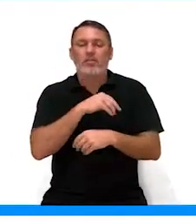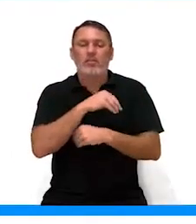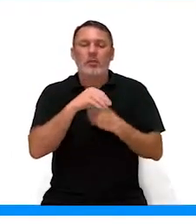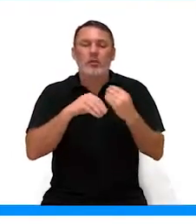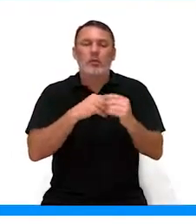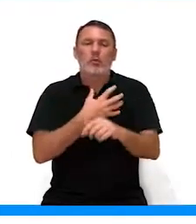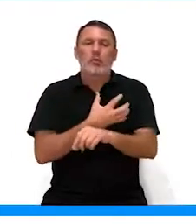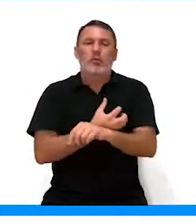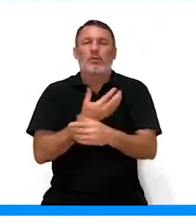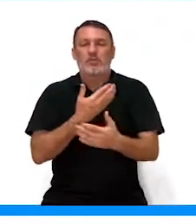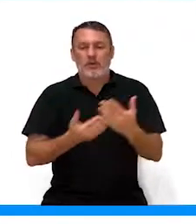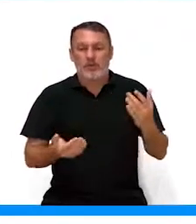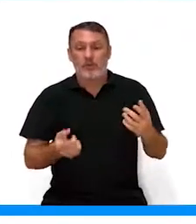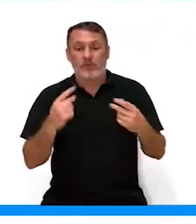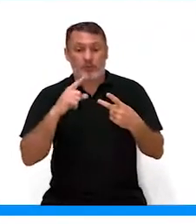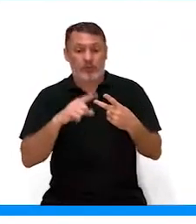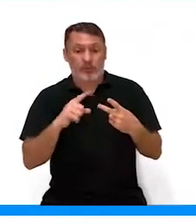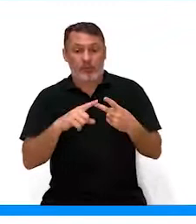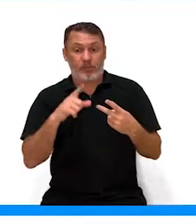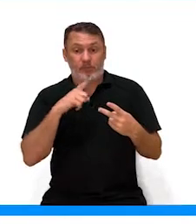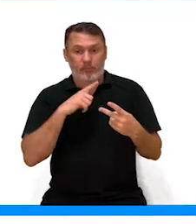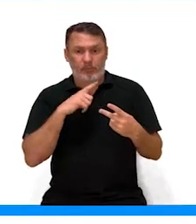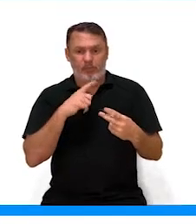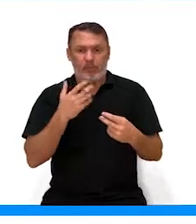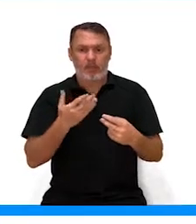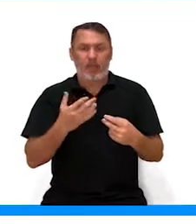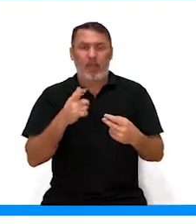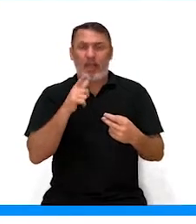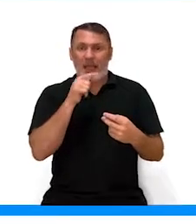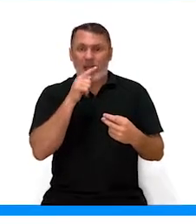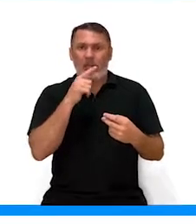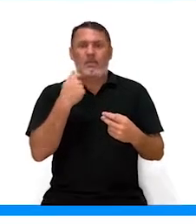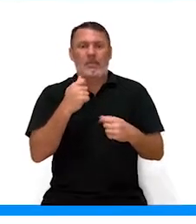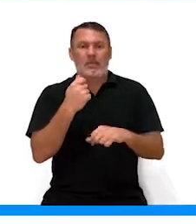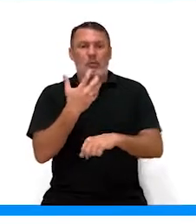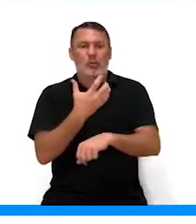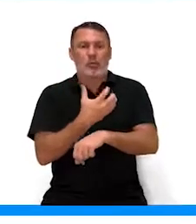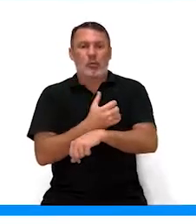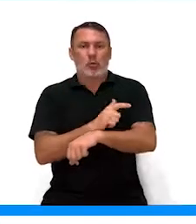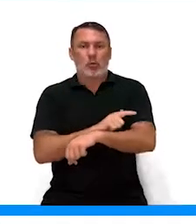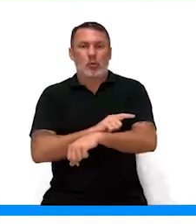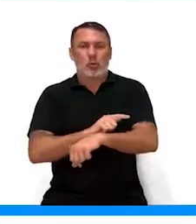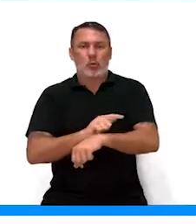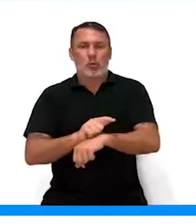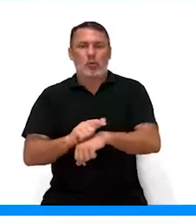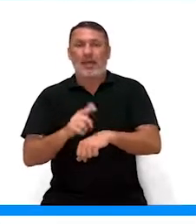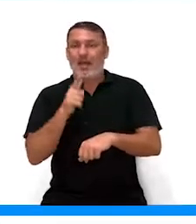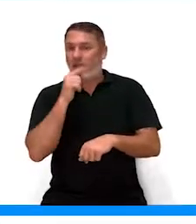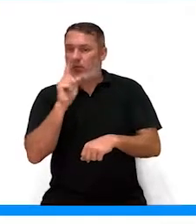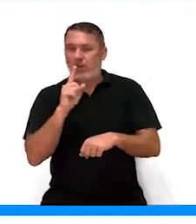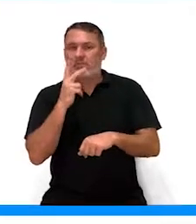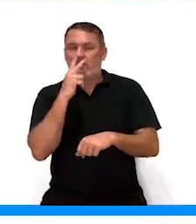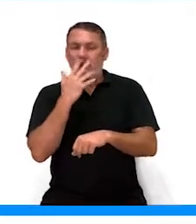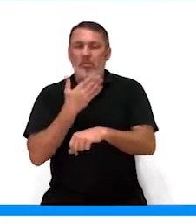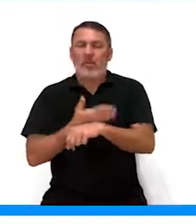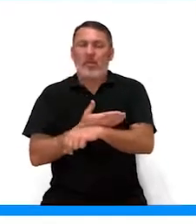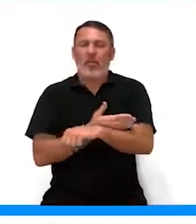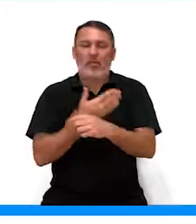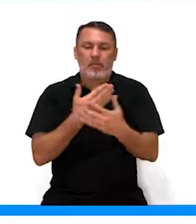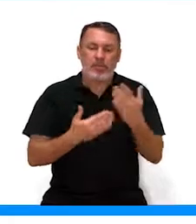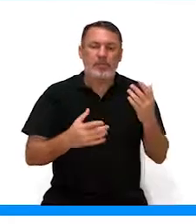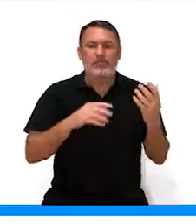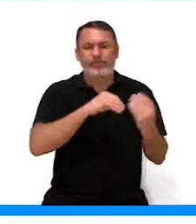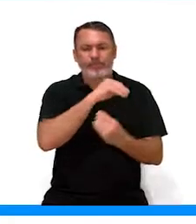substâncias aí no tecido. Essa substância amorfa, então, com alto grau de hidratação, permite a melhor difusão